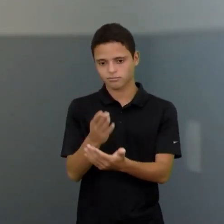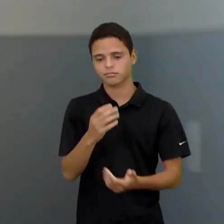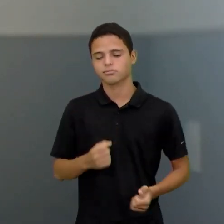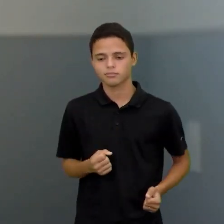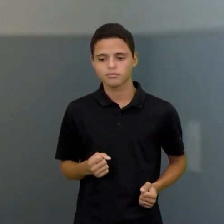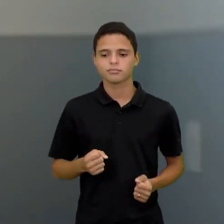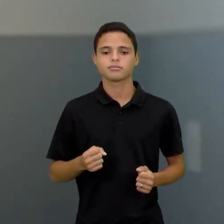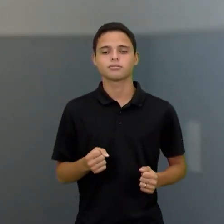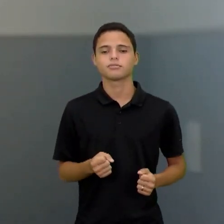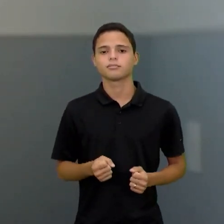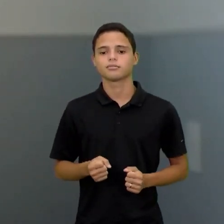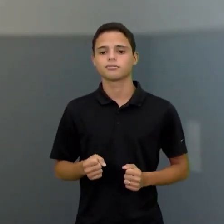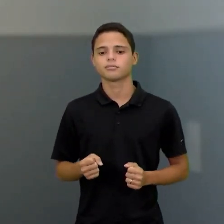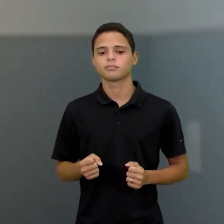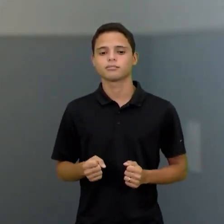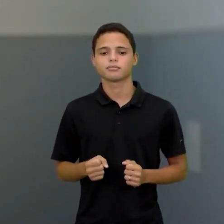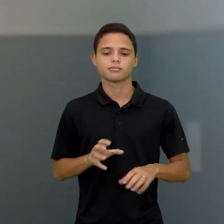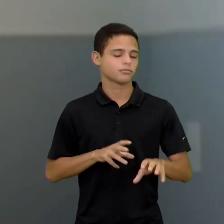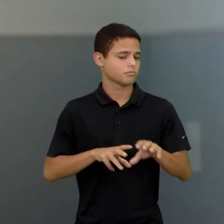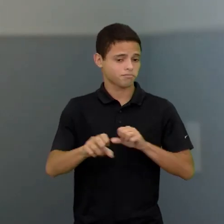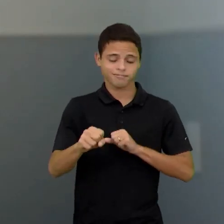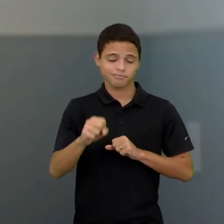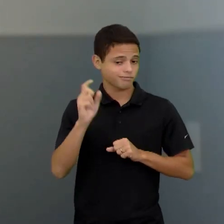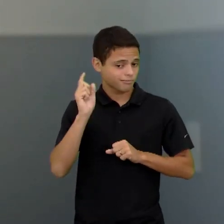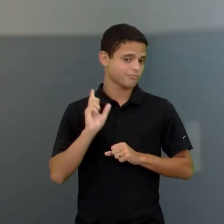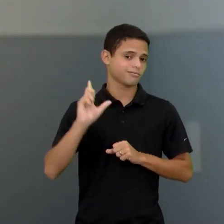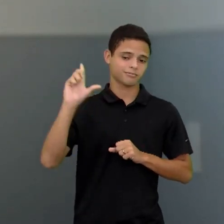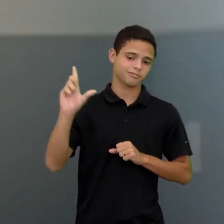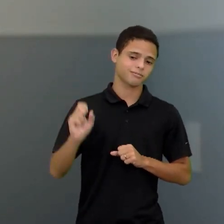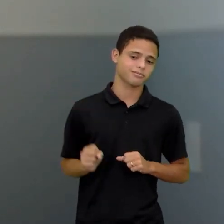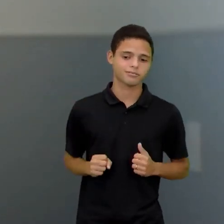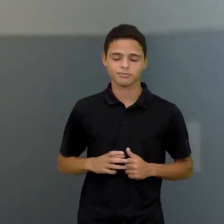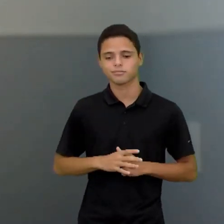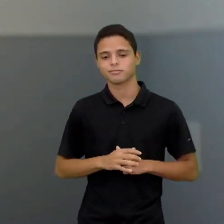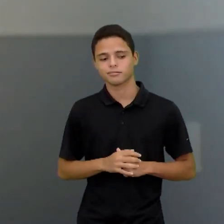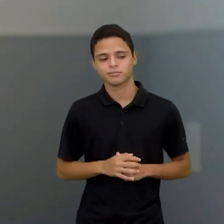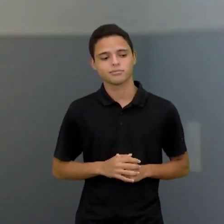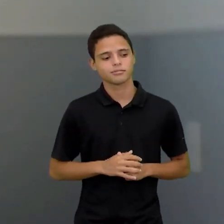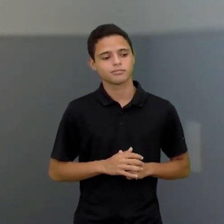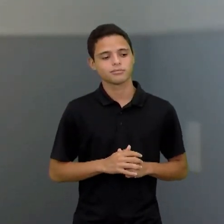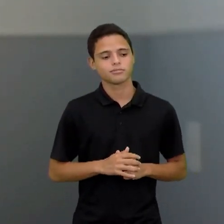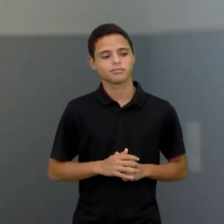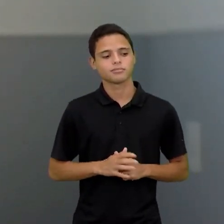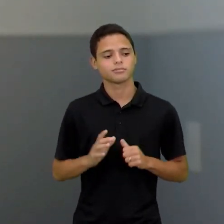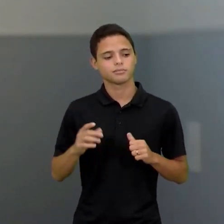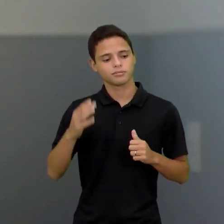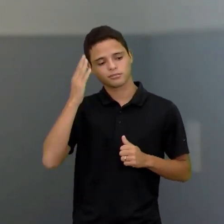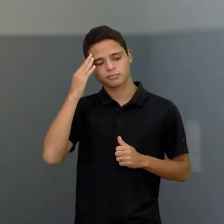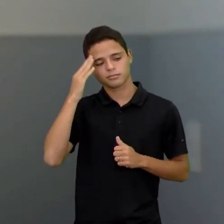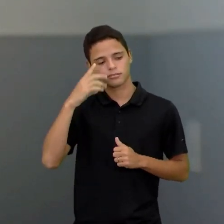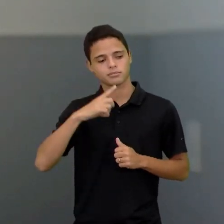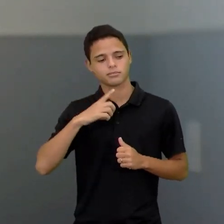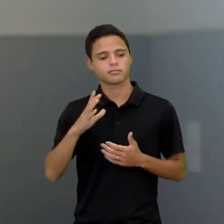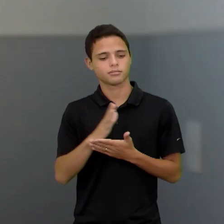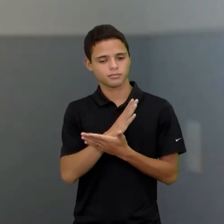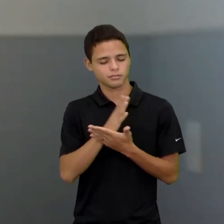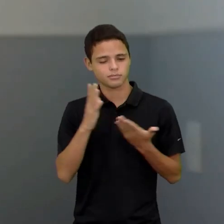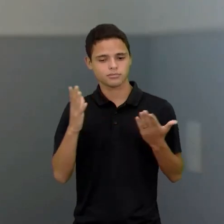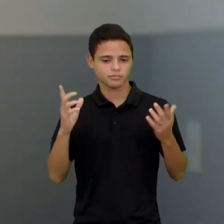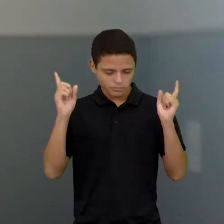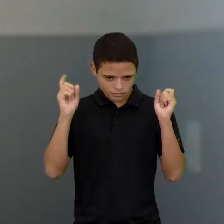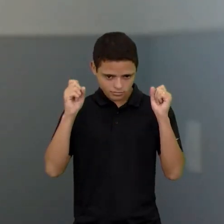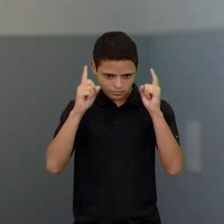era meu sonho, e deu muito certo, né? É claro que eu enfrentei os meus desafios aí ao longo